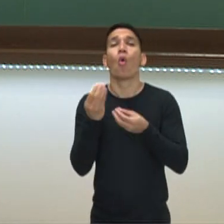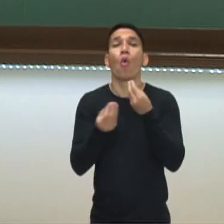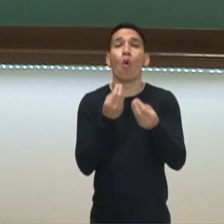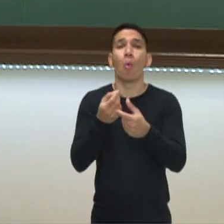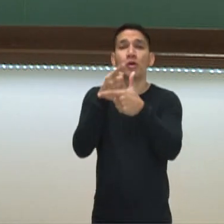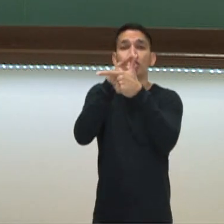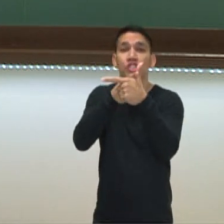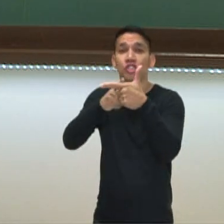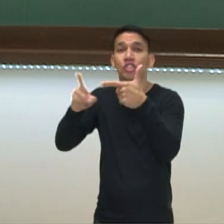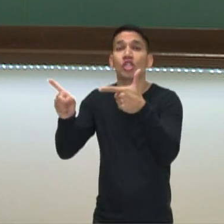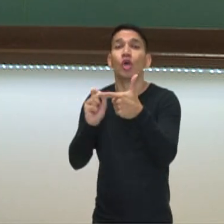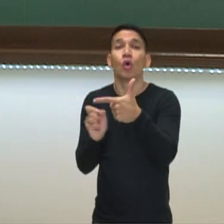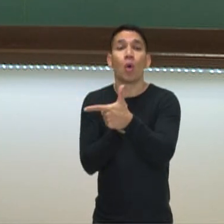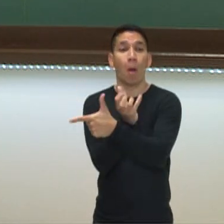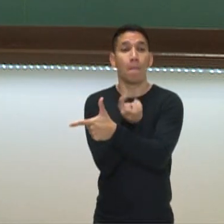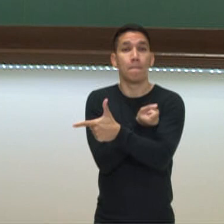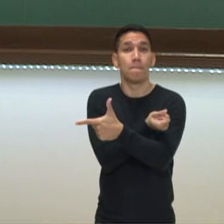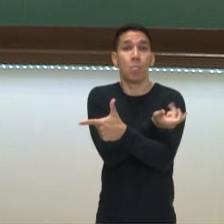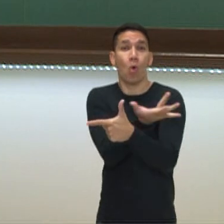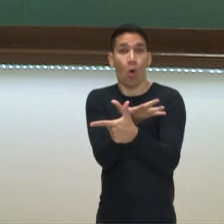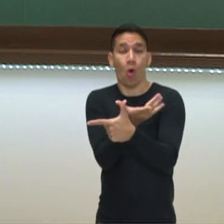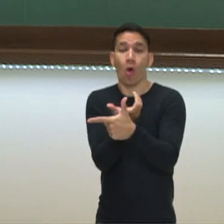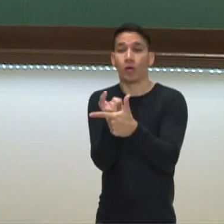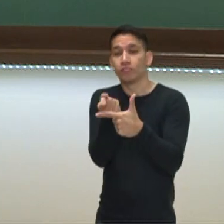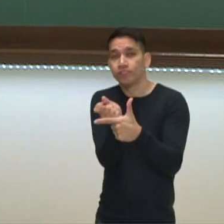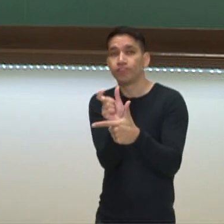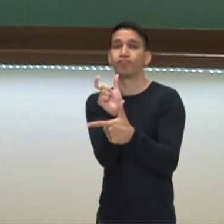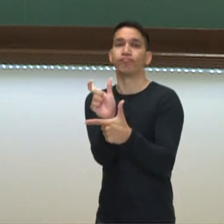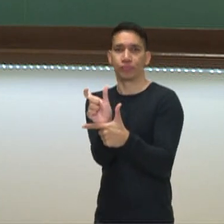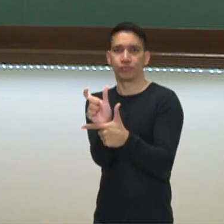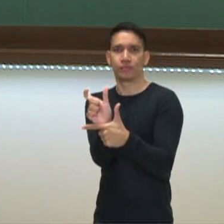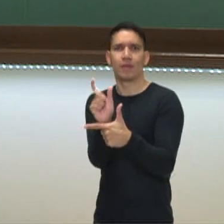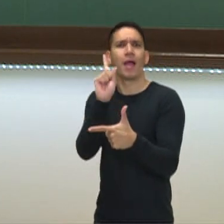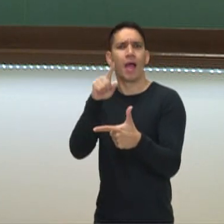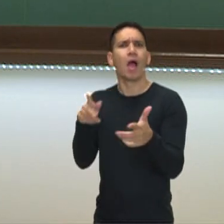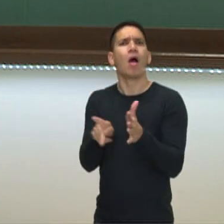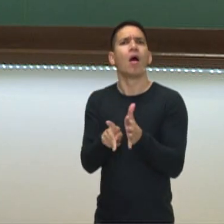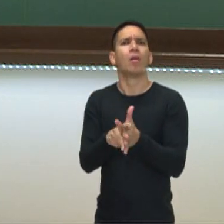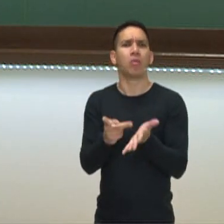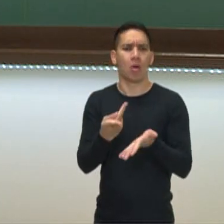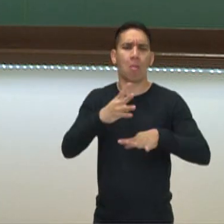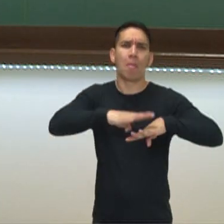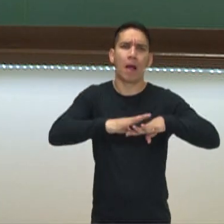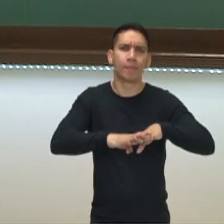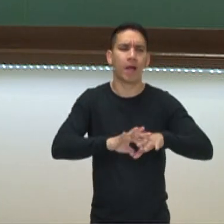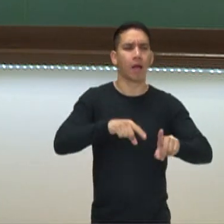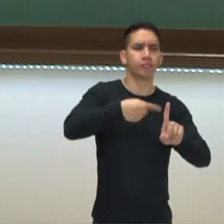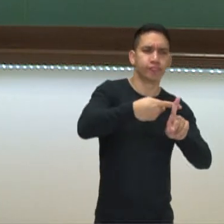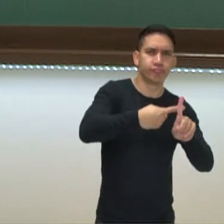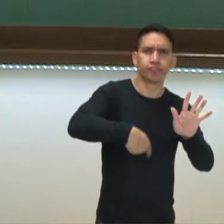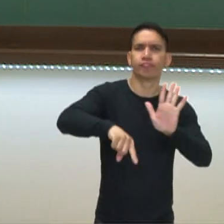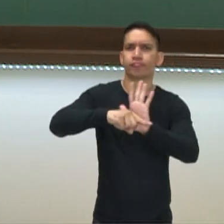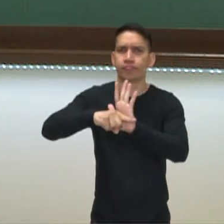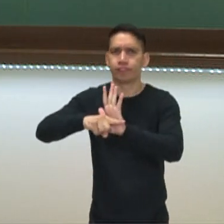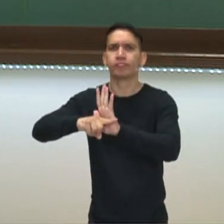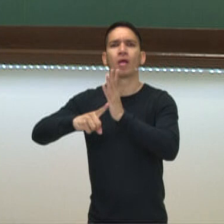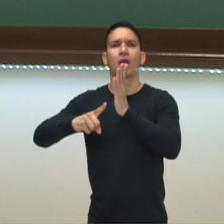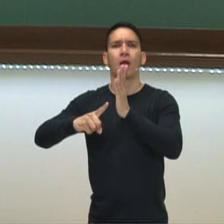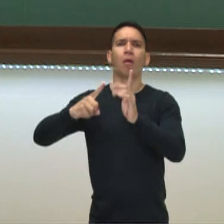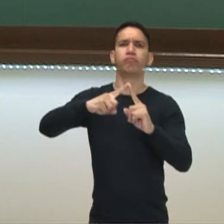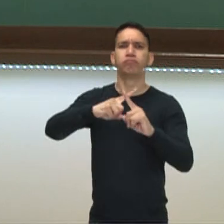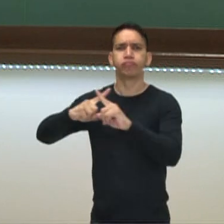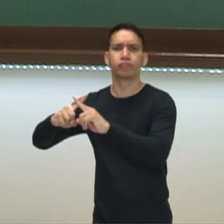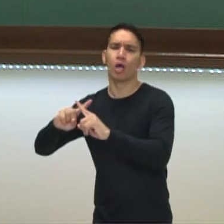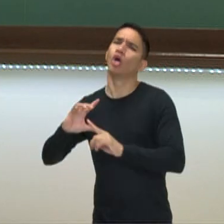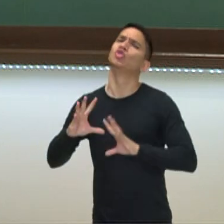de polinômios por monômios. Das operações matemáticas, a adição, subtração, multiplicação, todo